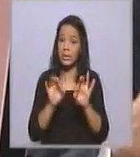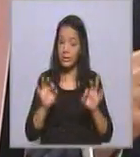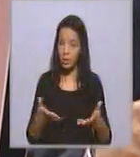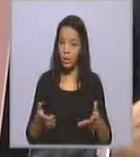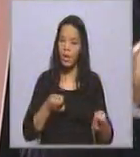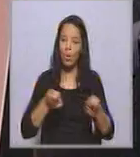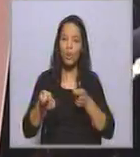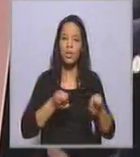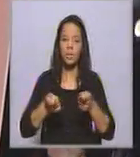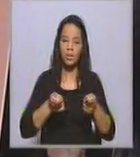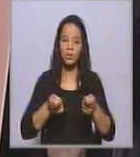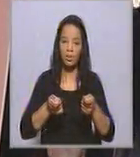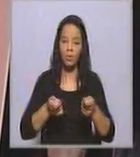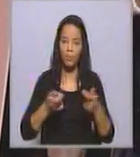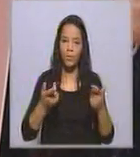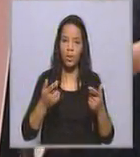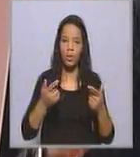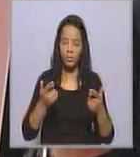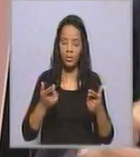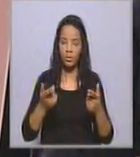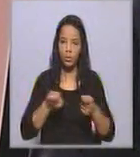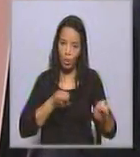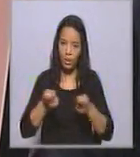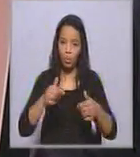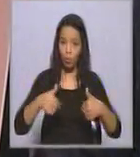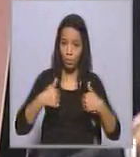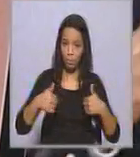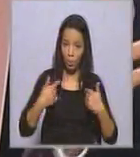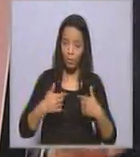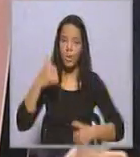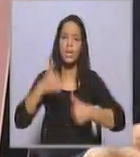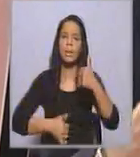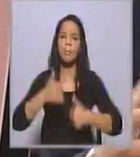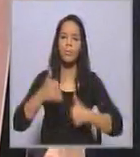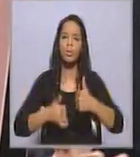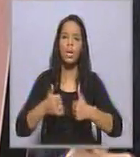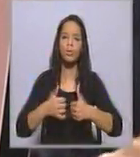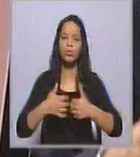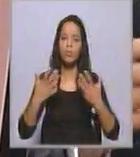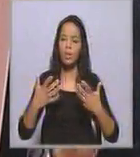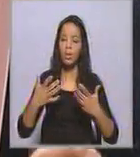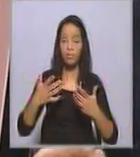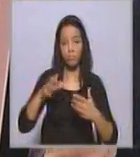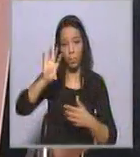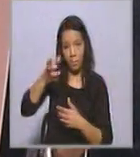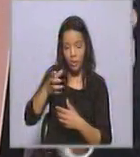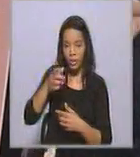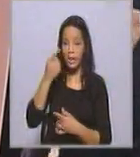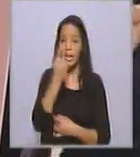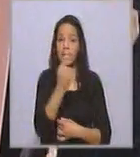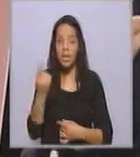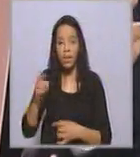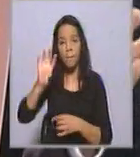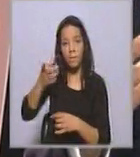os próprios, os Áfricas a Dançar nestes países, onde organizam os campeonatos nos próprios países, e de cada país elegem o